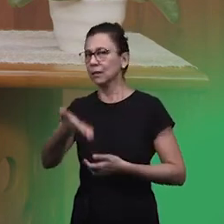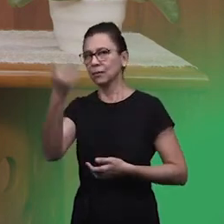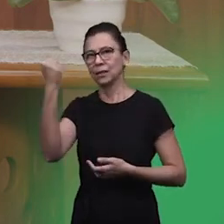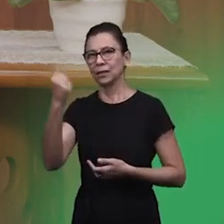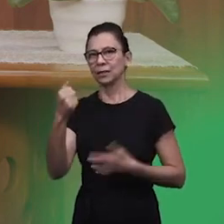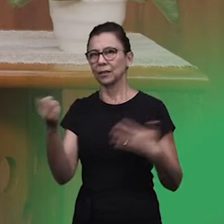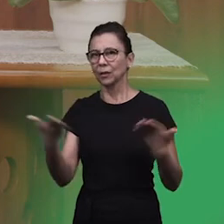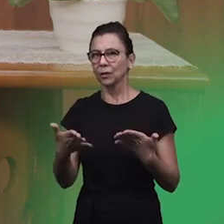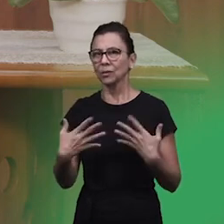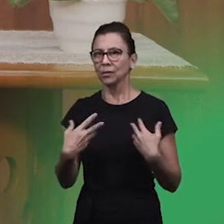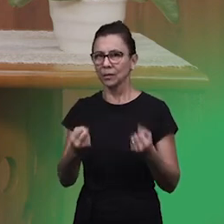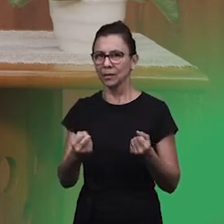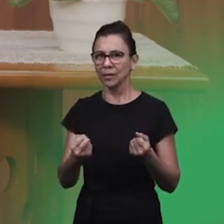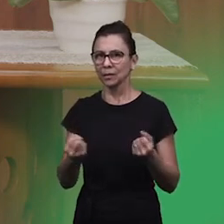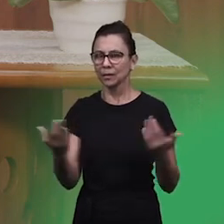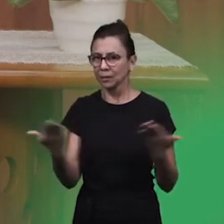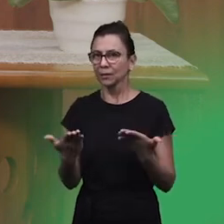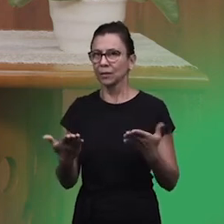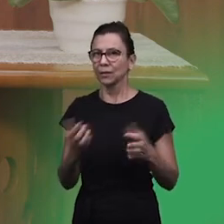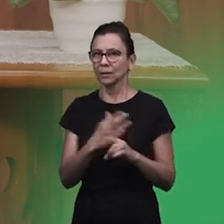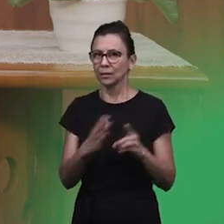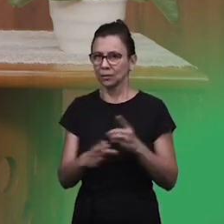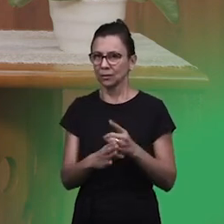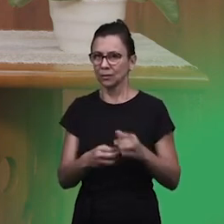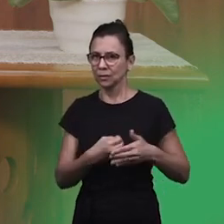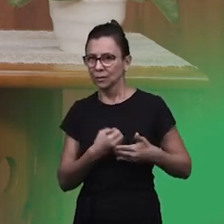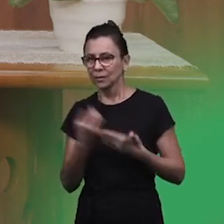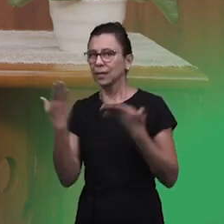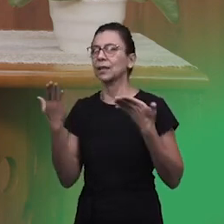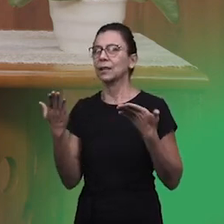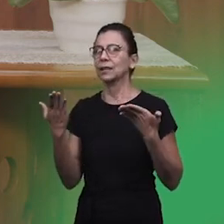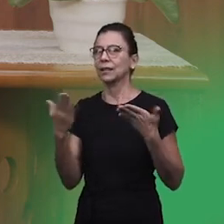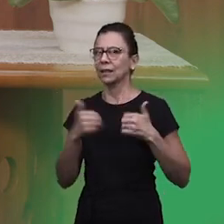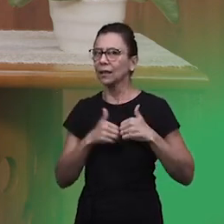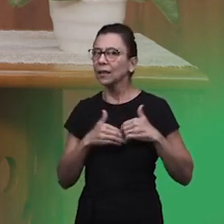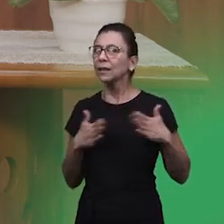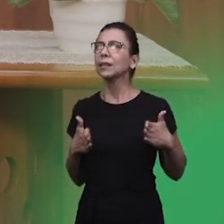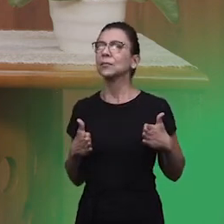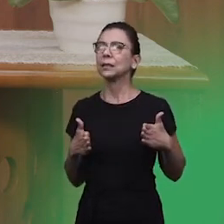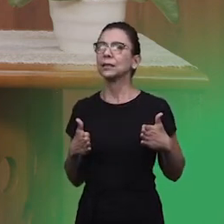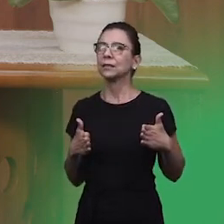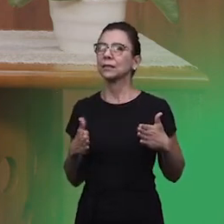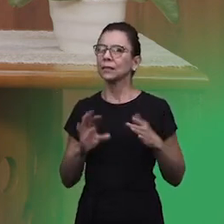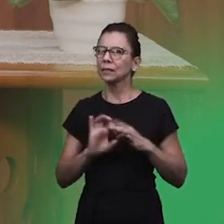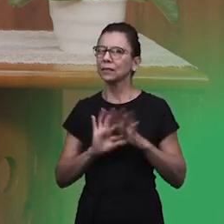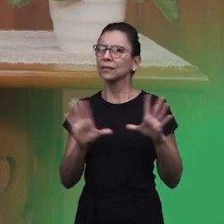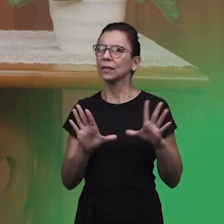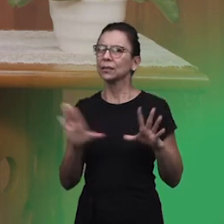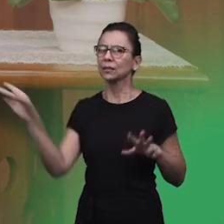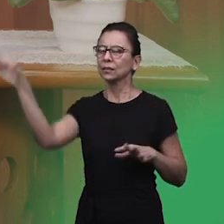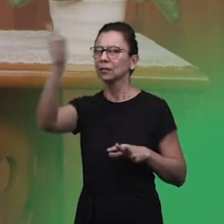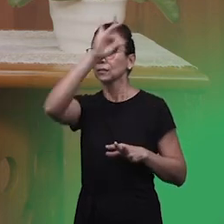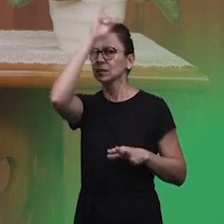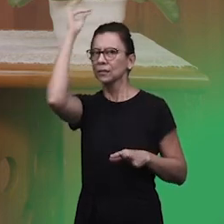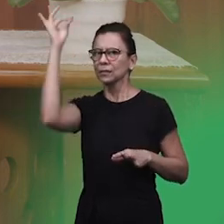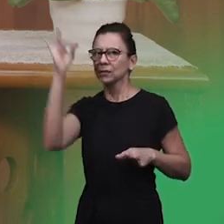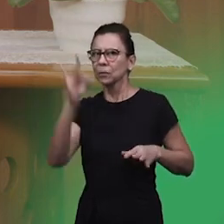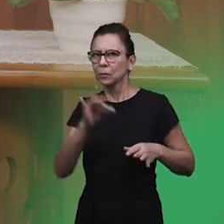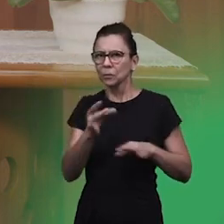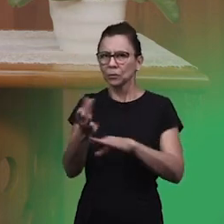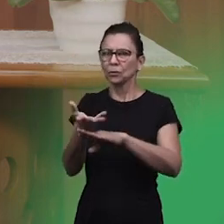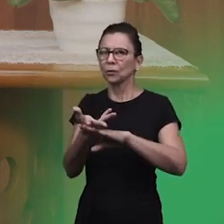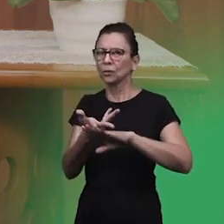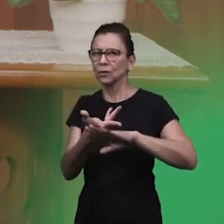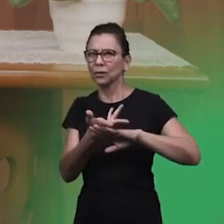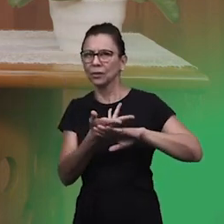hoje, agora, neste culto. Entrega o seu coração, abra o seu coração, deixa o Espírito Santo de Deus te levar a viver